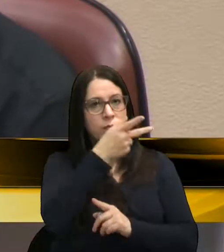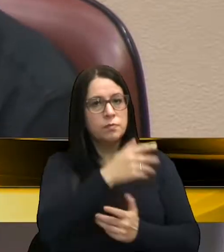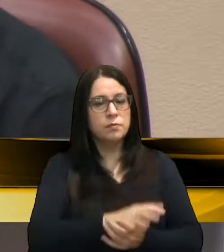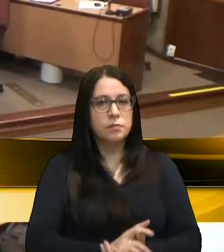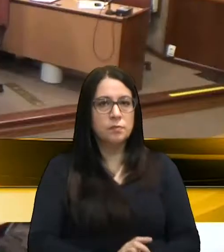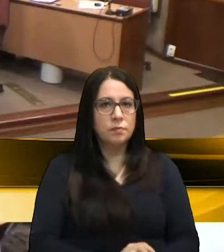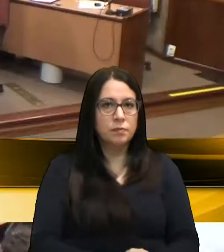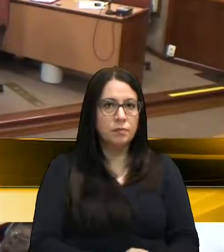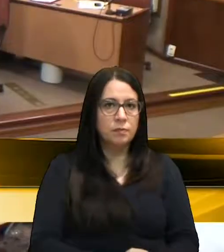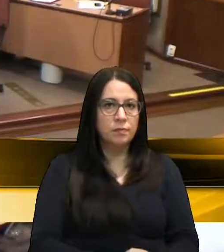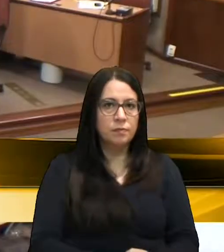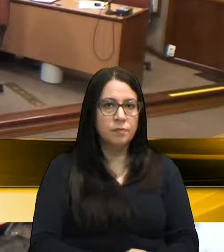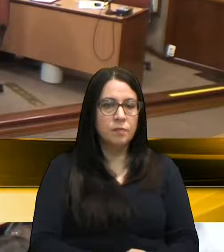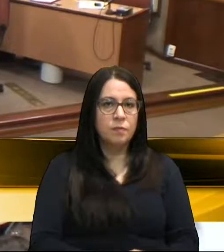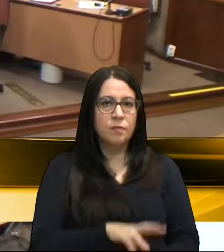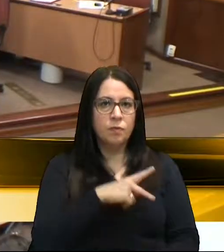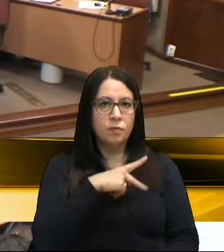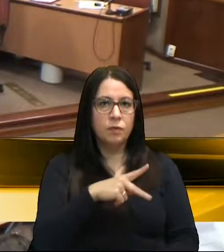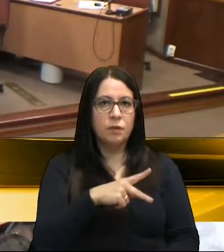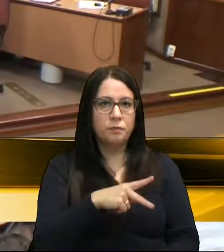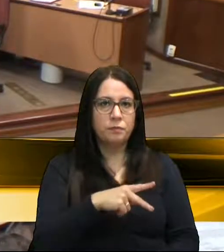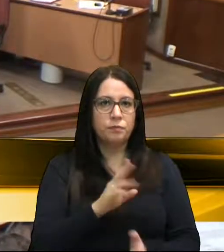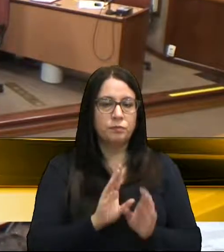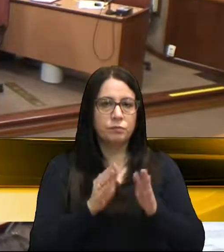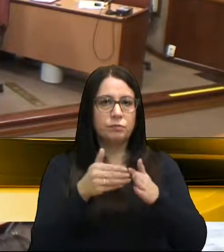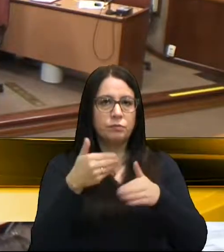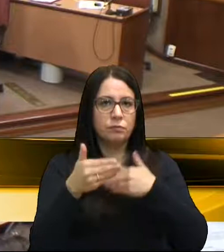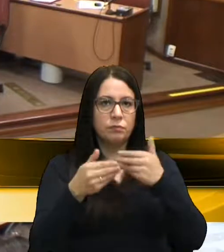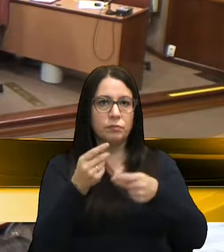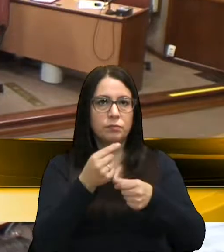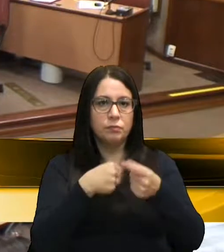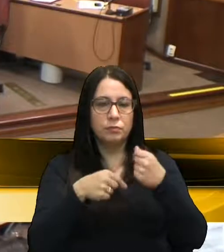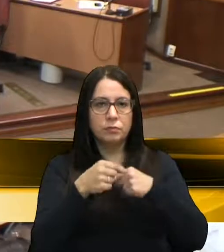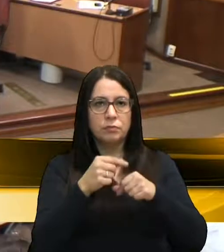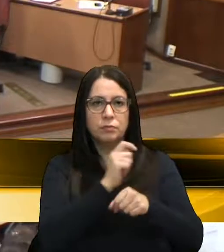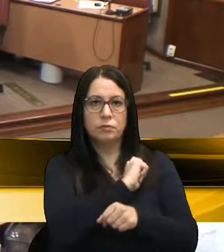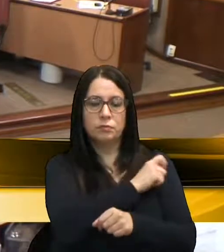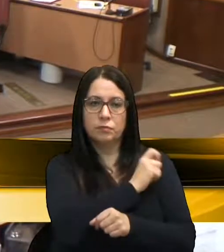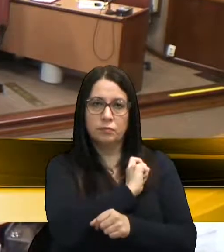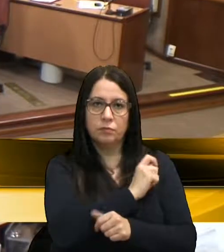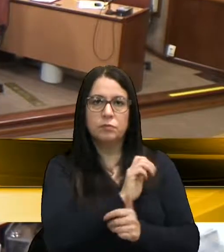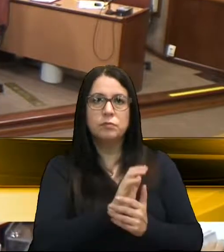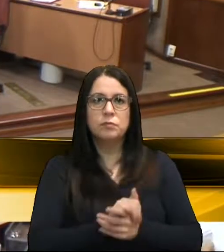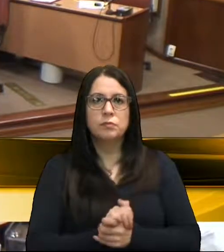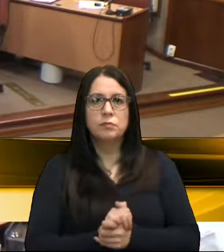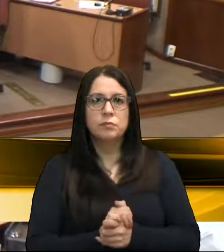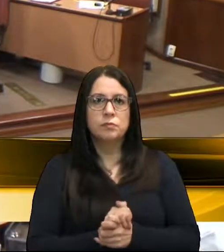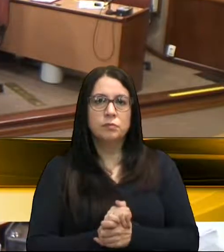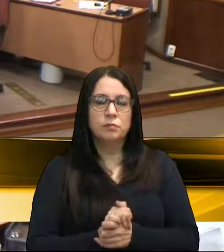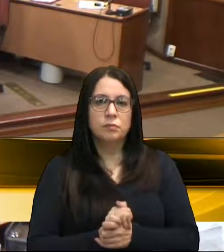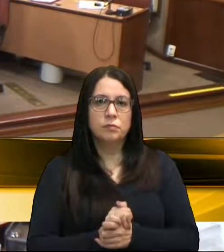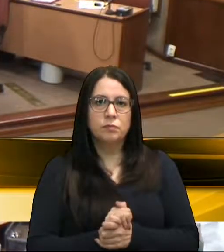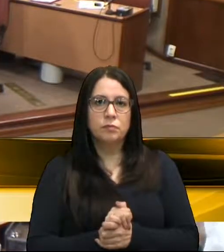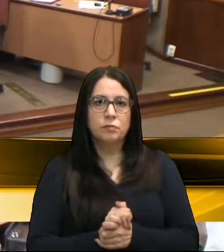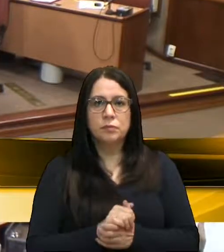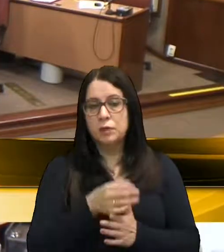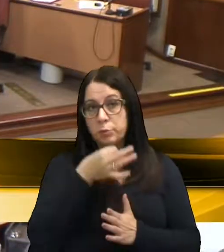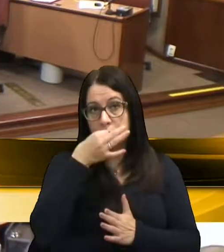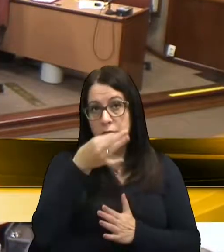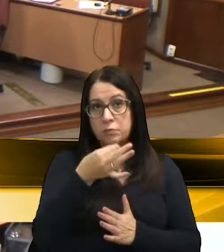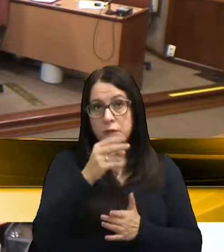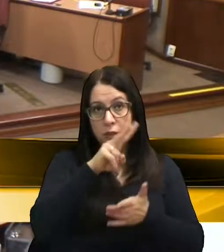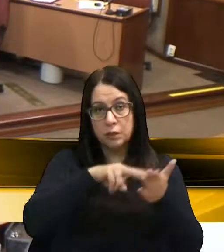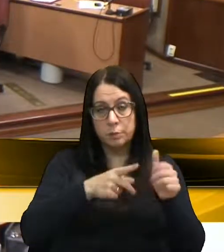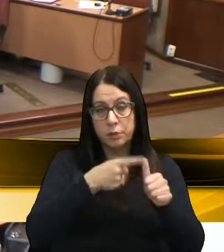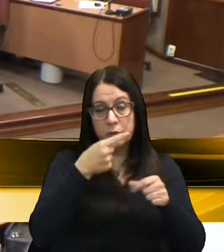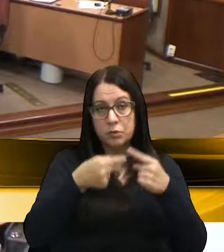vereador. Pois não, presidente. Comissão de Desenvolvimento Econômico, Fiscalização e Controle Orçamentário. O parecer foi lido em